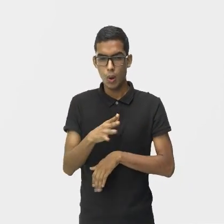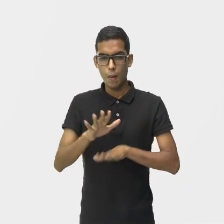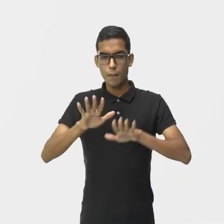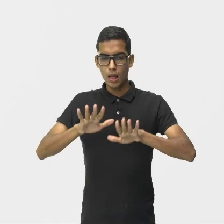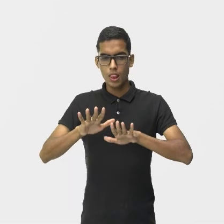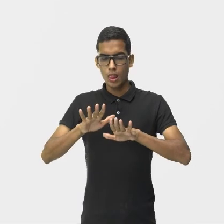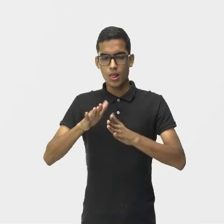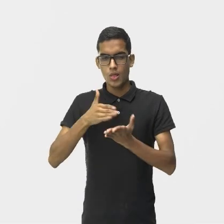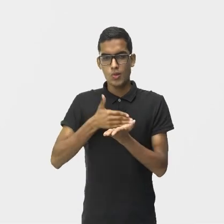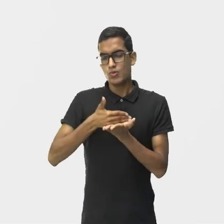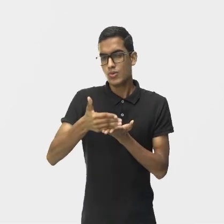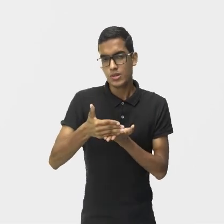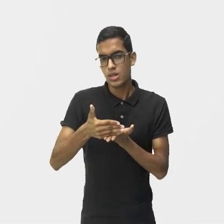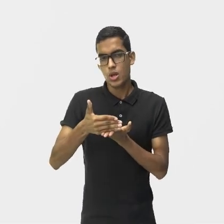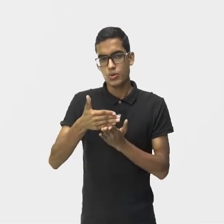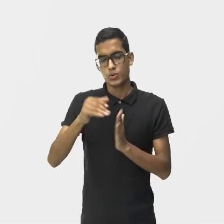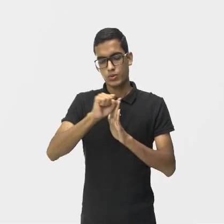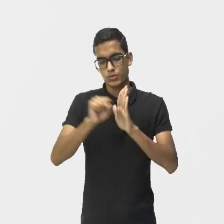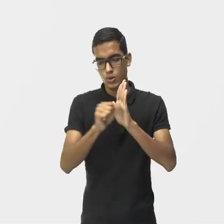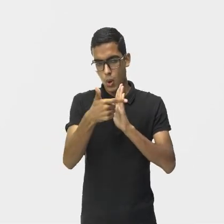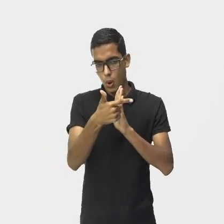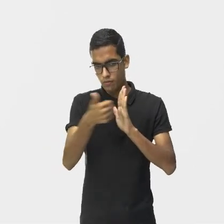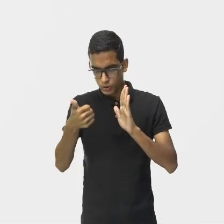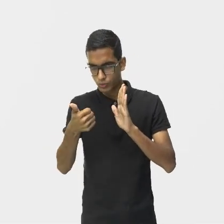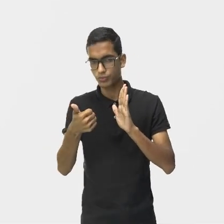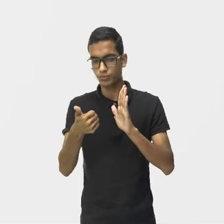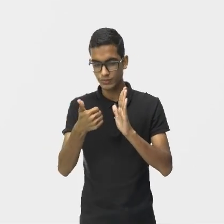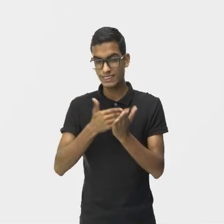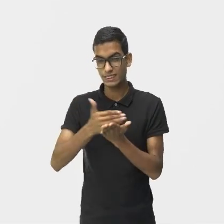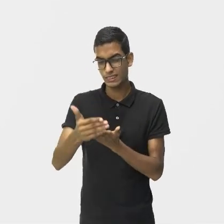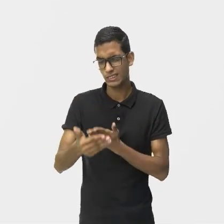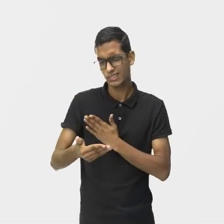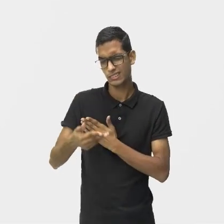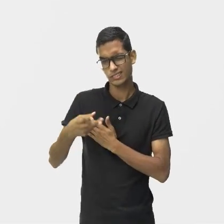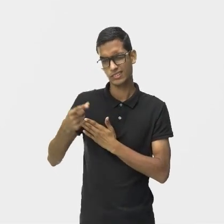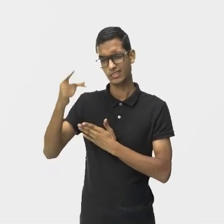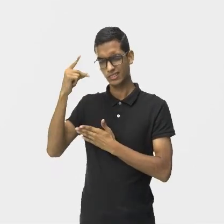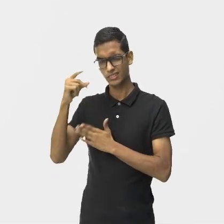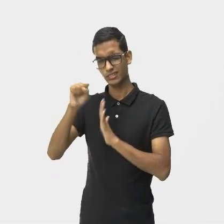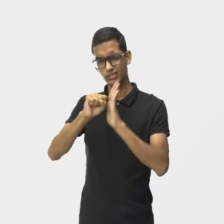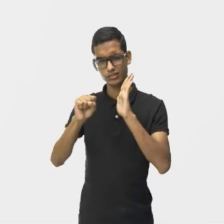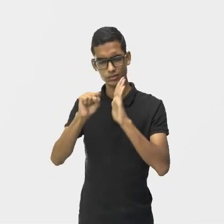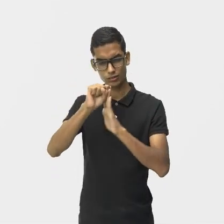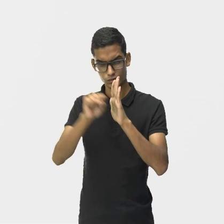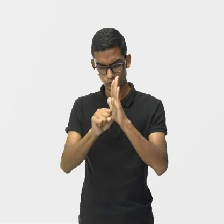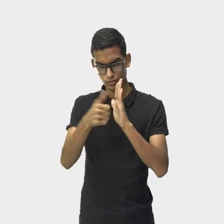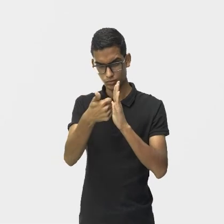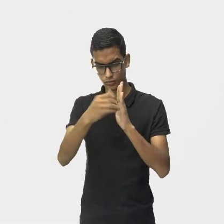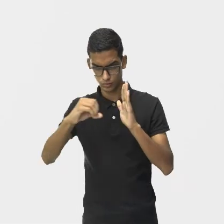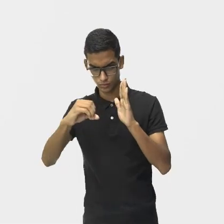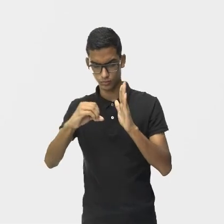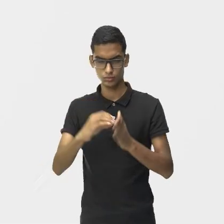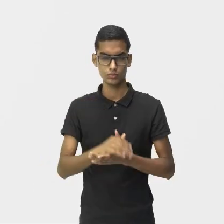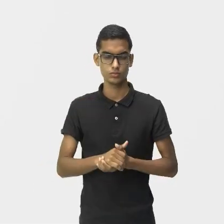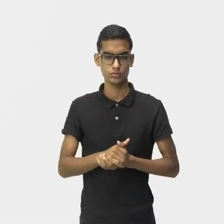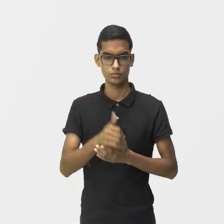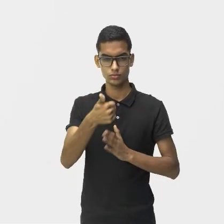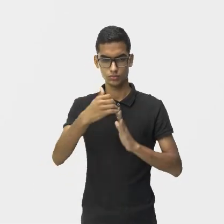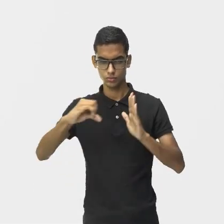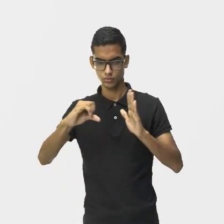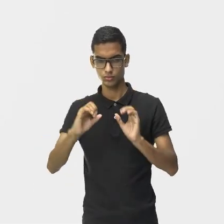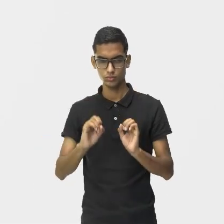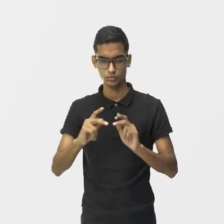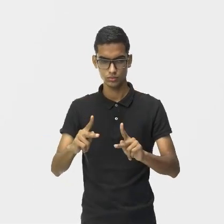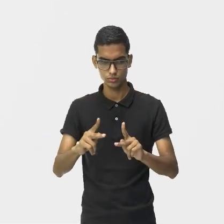foram aplicadas somente no século XXI. Elas iniciaram lá no final do século XIX. Isso faz com que a